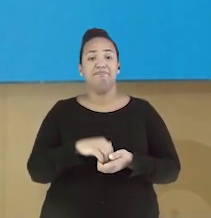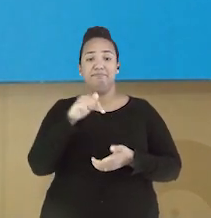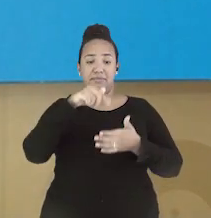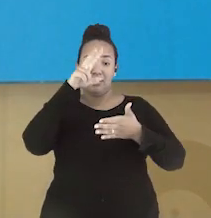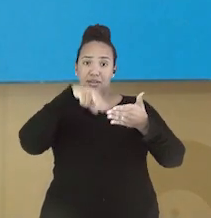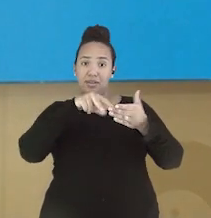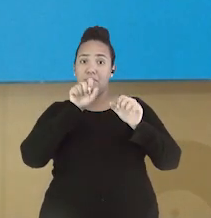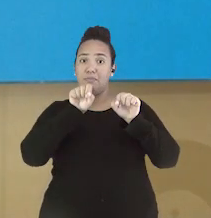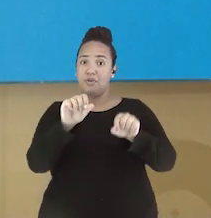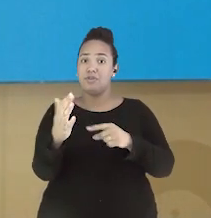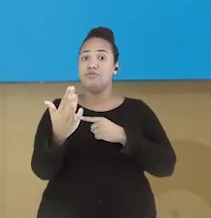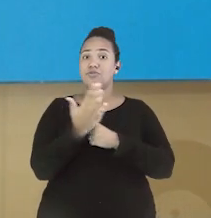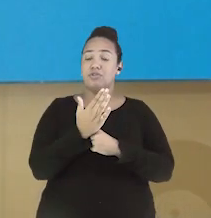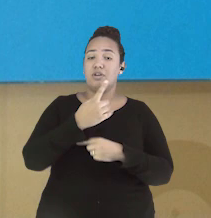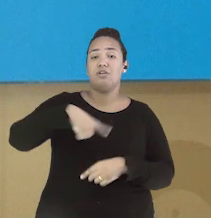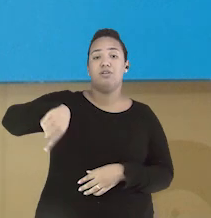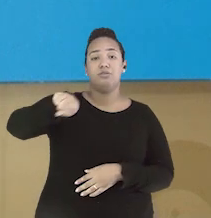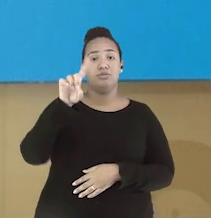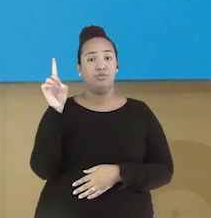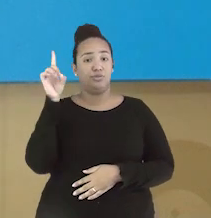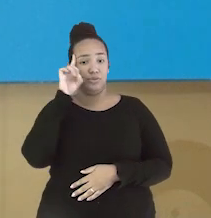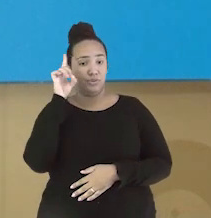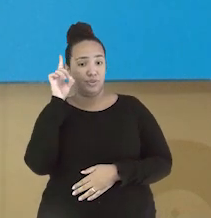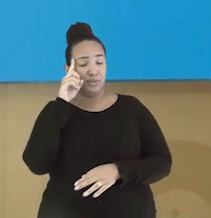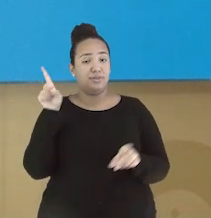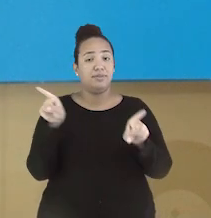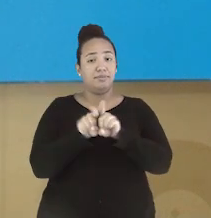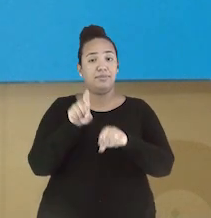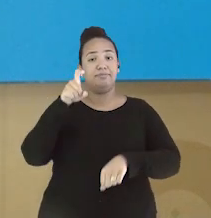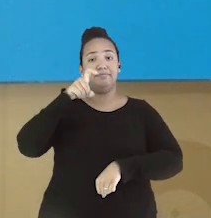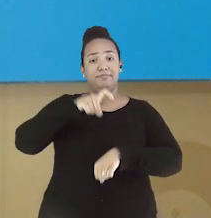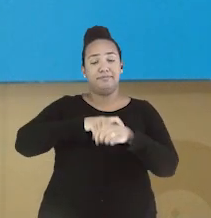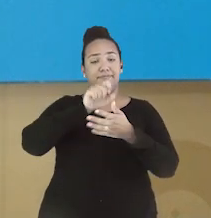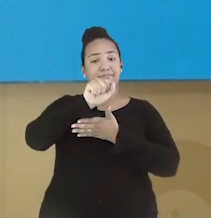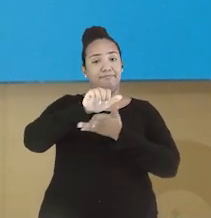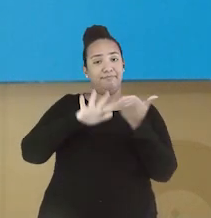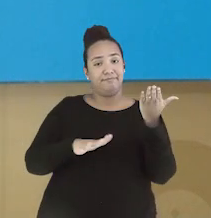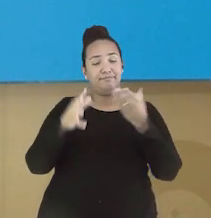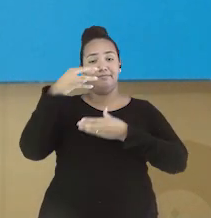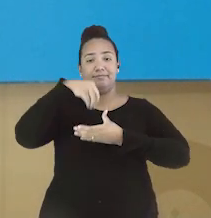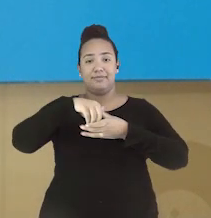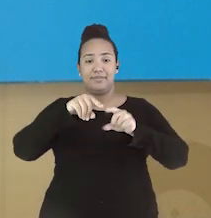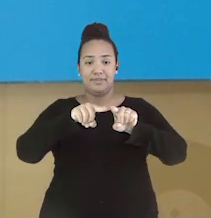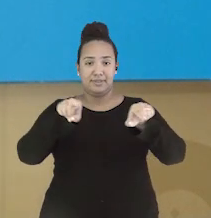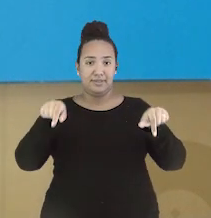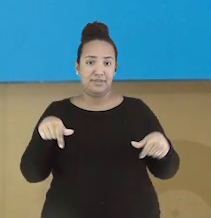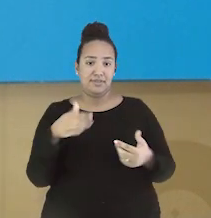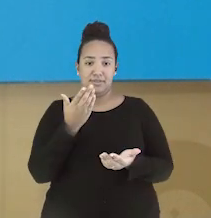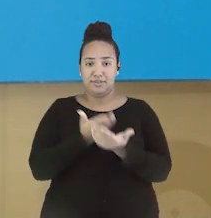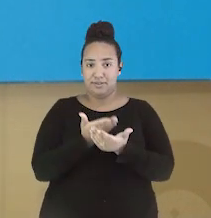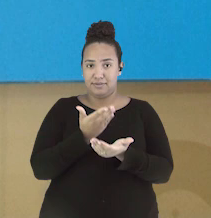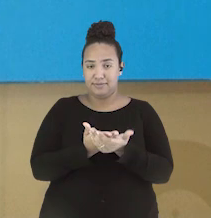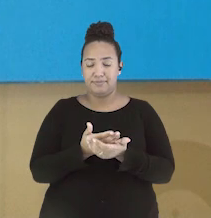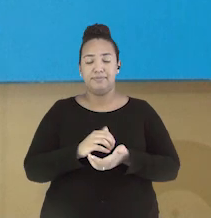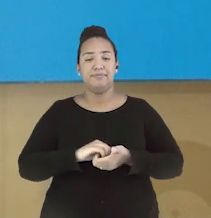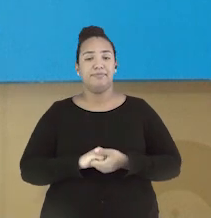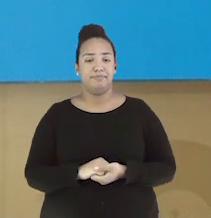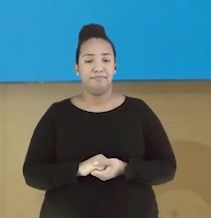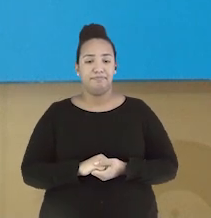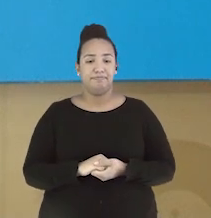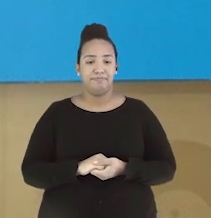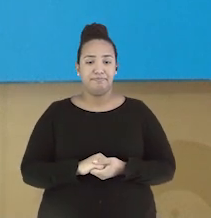Essa leitura pode nos ajudar tanto no dia a dia, quanto na hora de realizar uma tarefa em sala de aula, por exemplo.